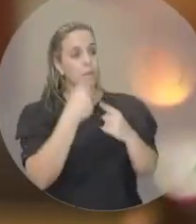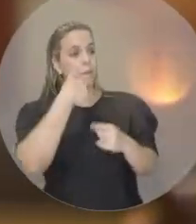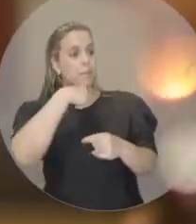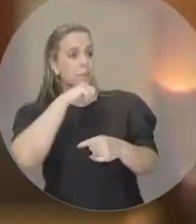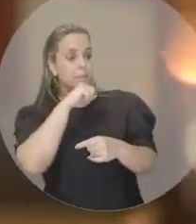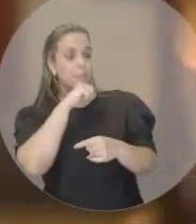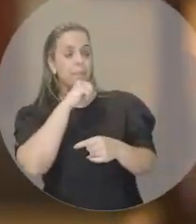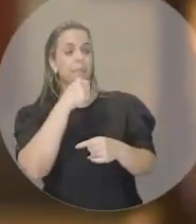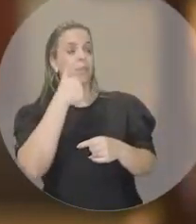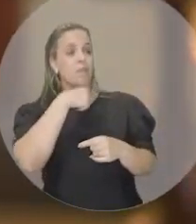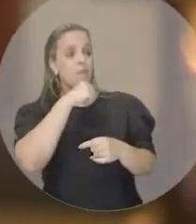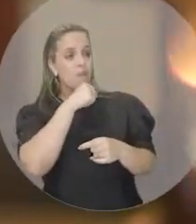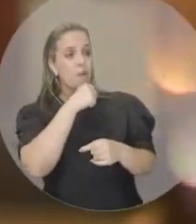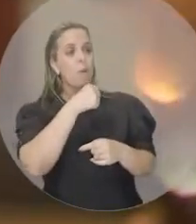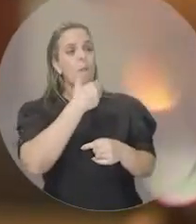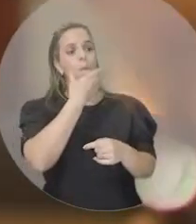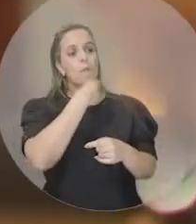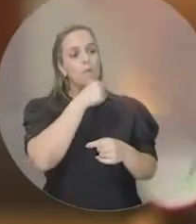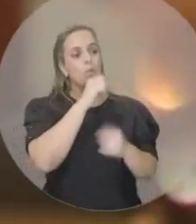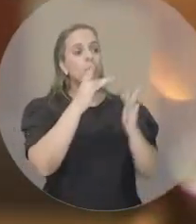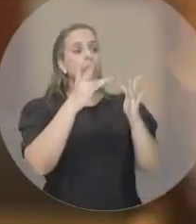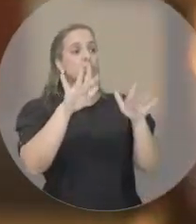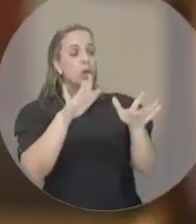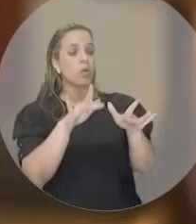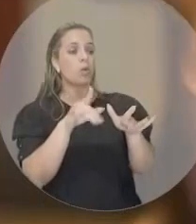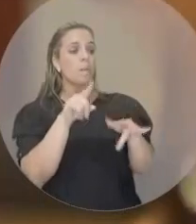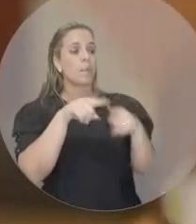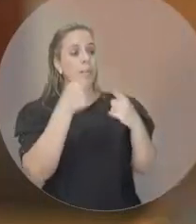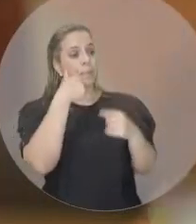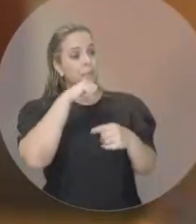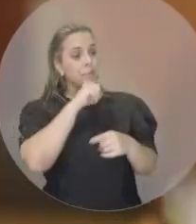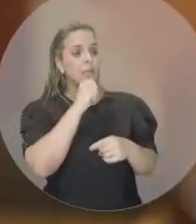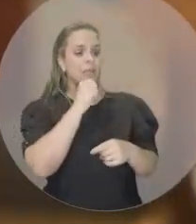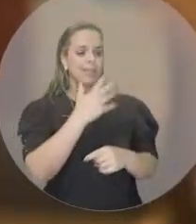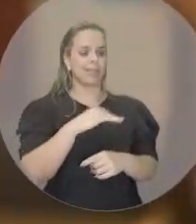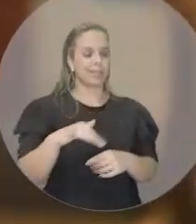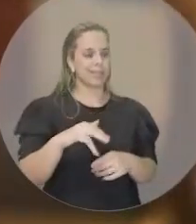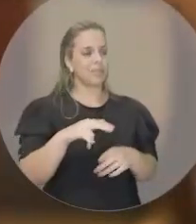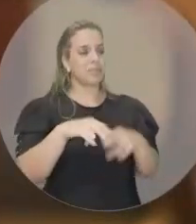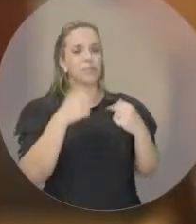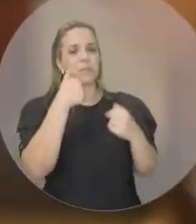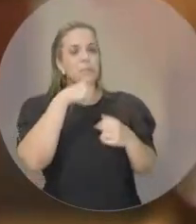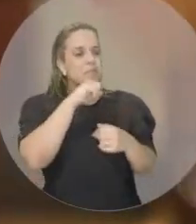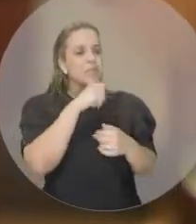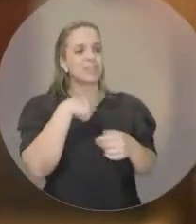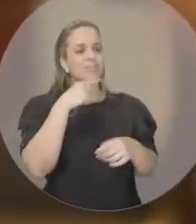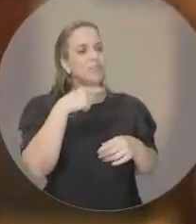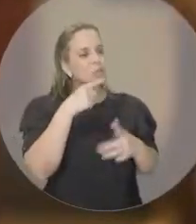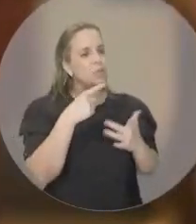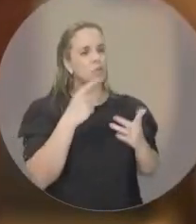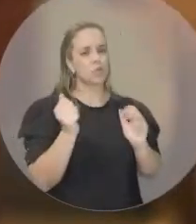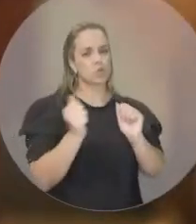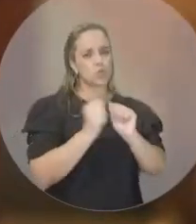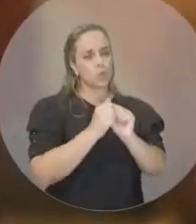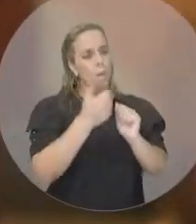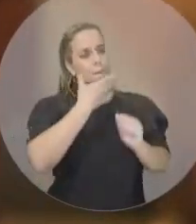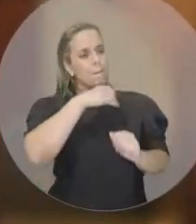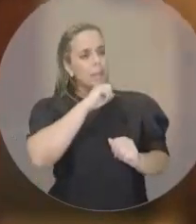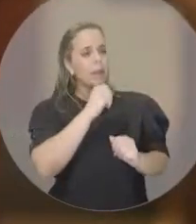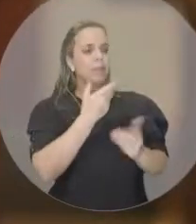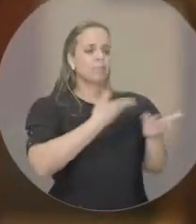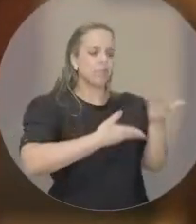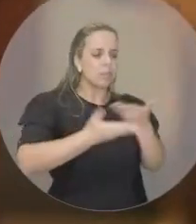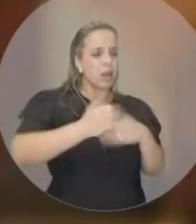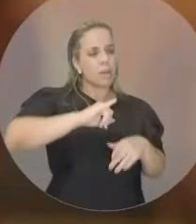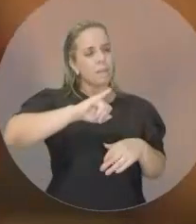se separaram quando minha mãe e os irmãos eram ainda crianças, e desde então ela não teve mais oportunidades de estar com o